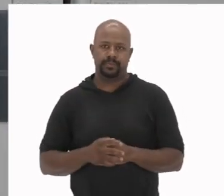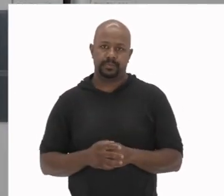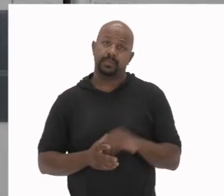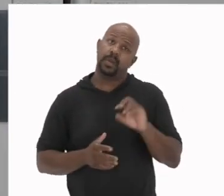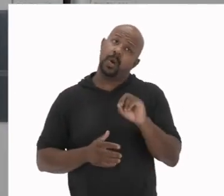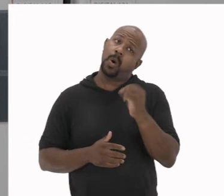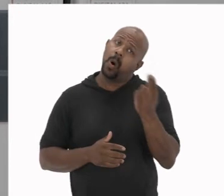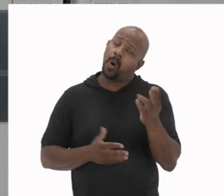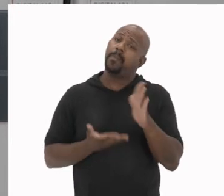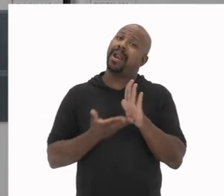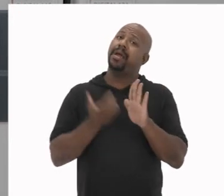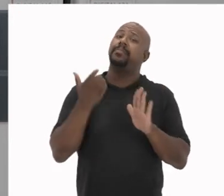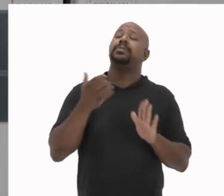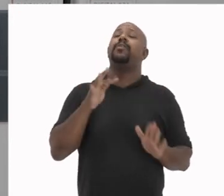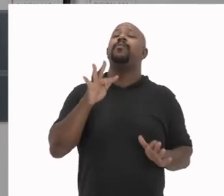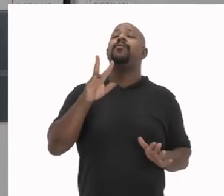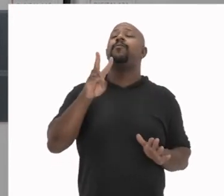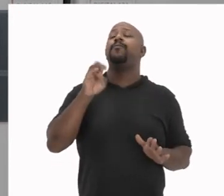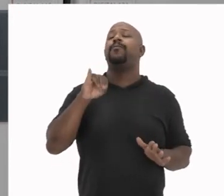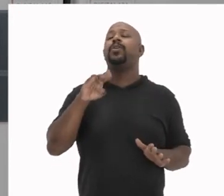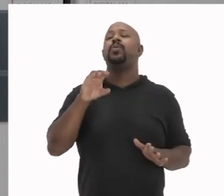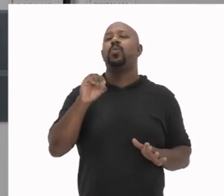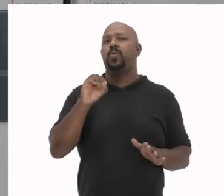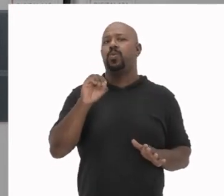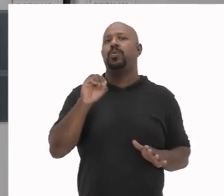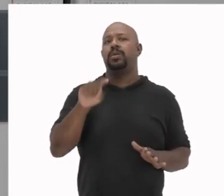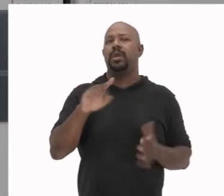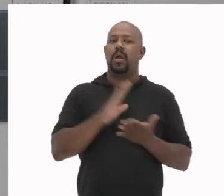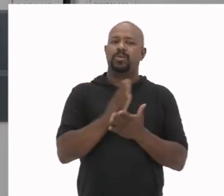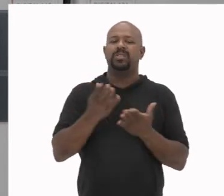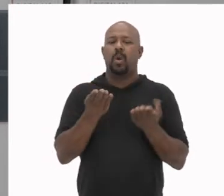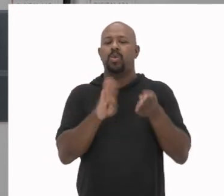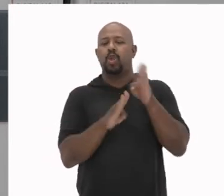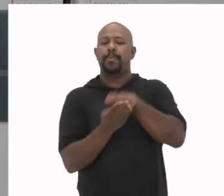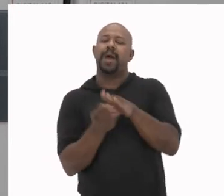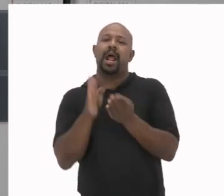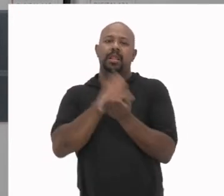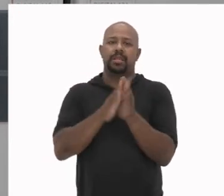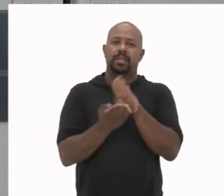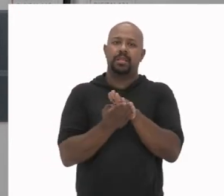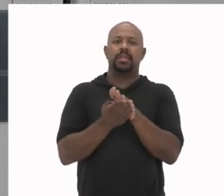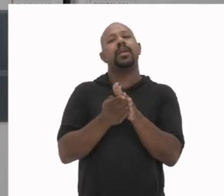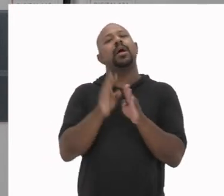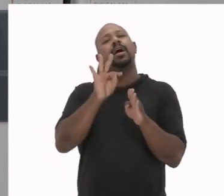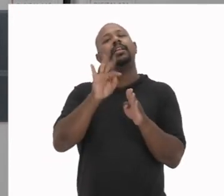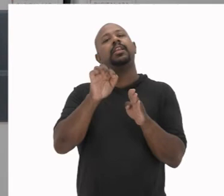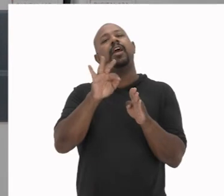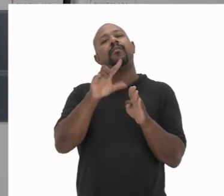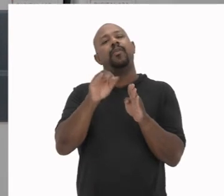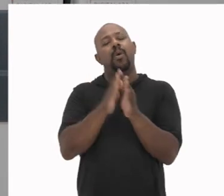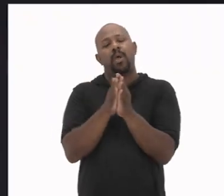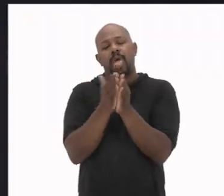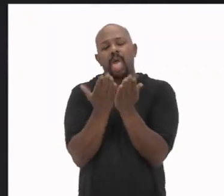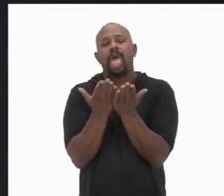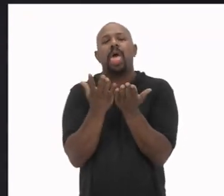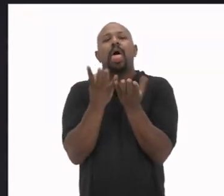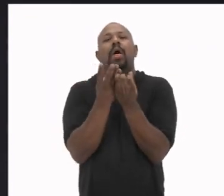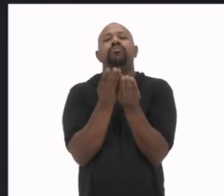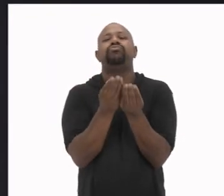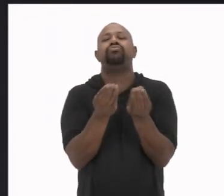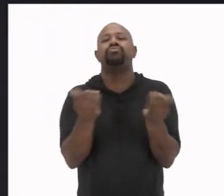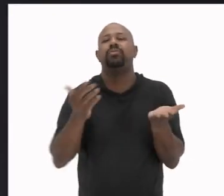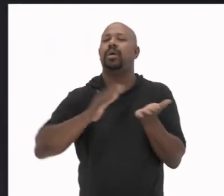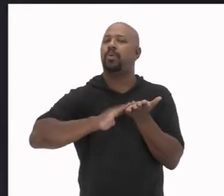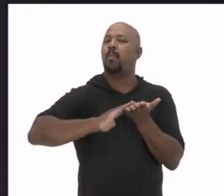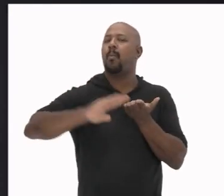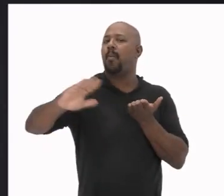né? Ou para remoção de vinco, né? Alguns materiais que estão dobrados, a espátula de teflon também